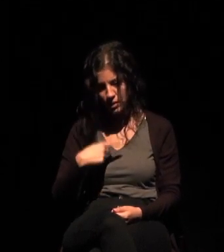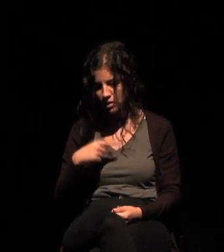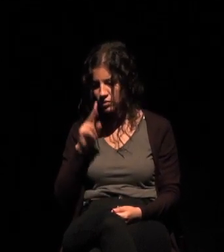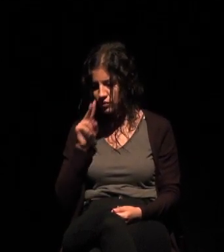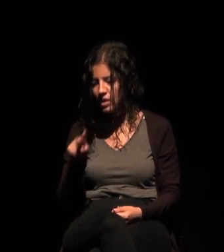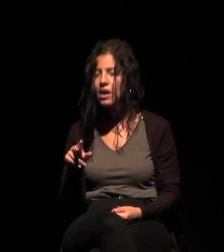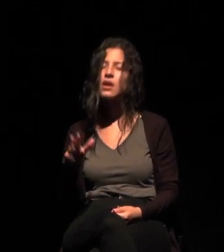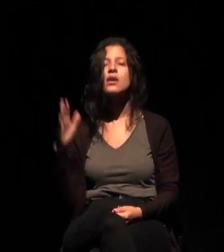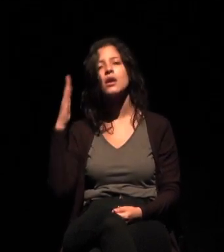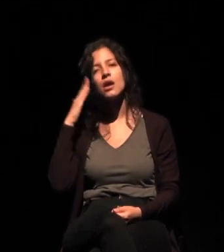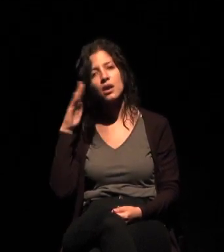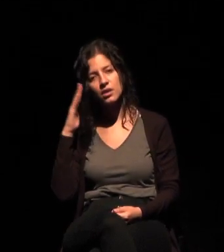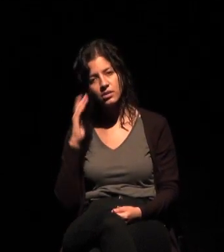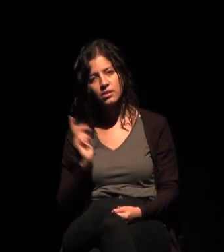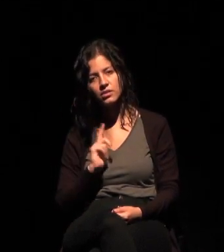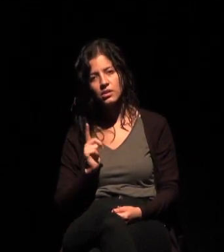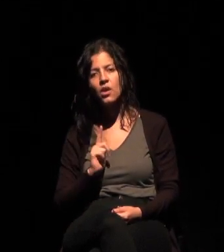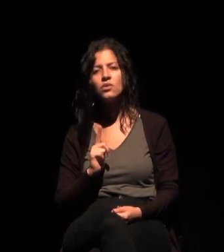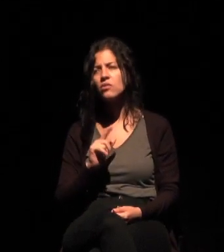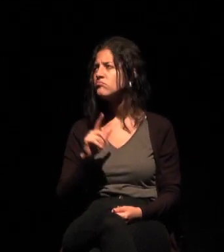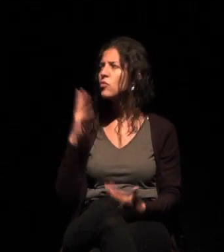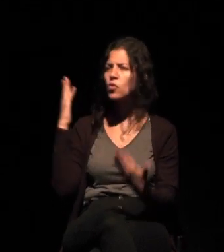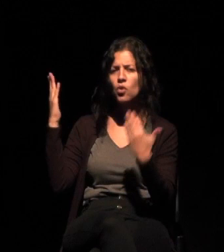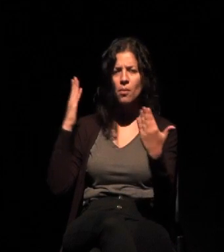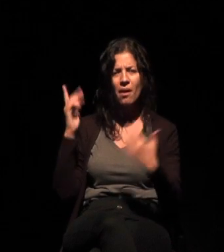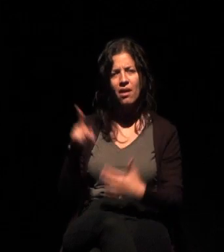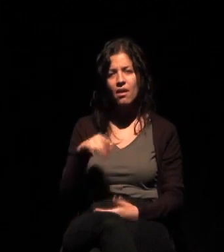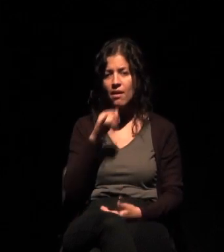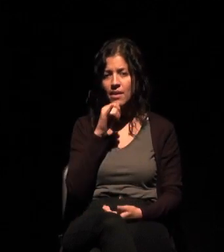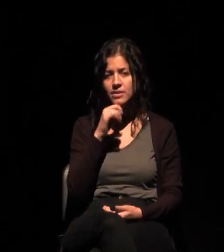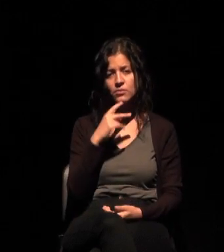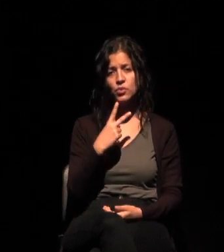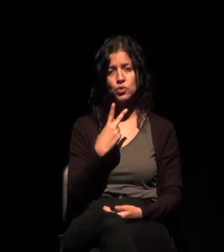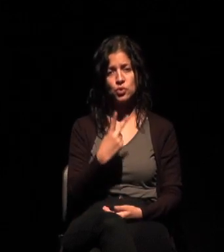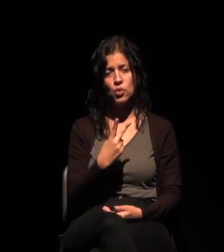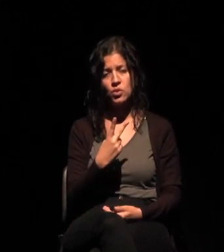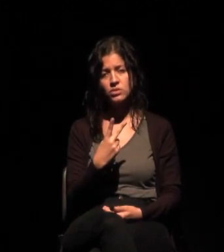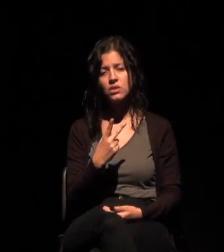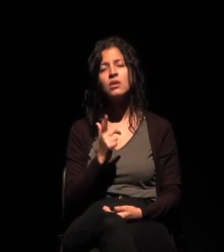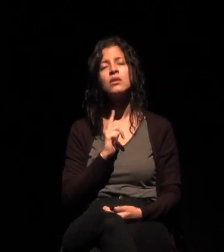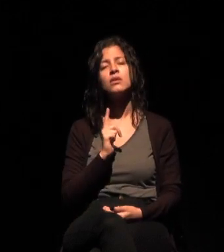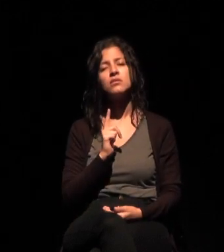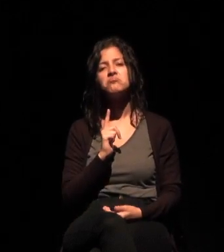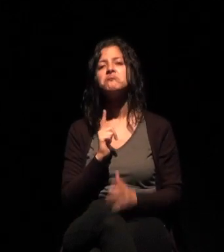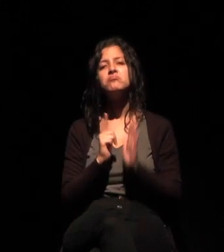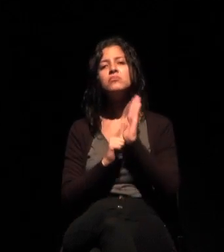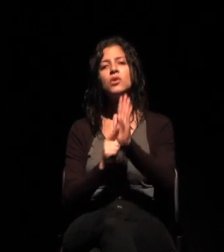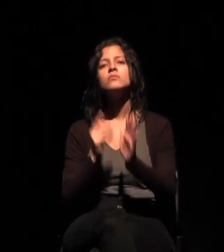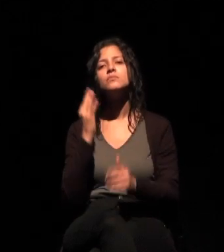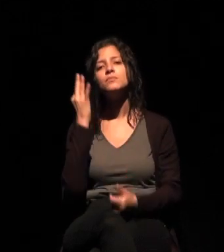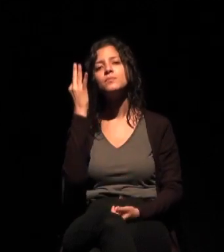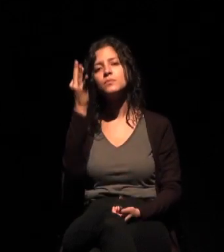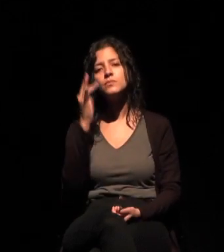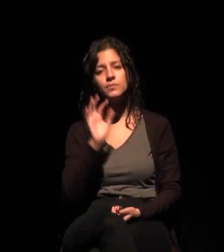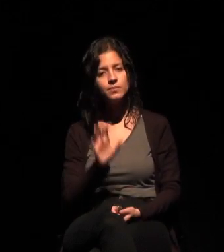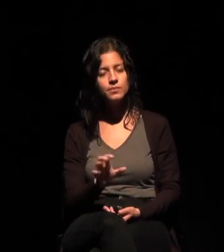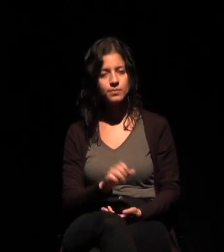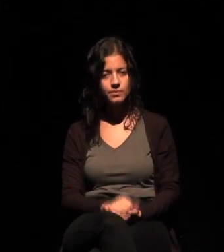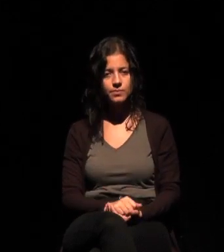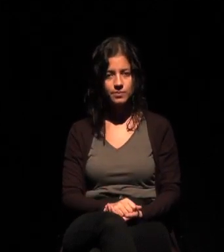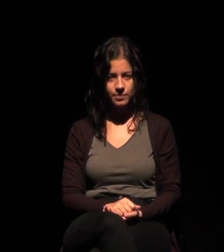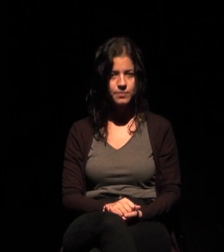então são exemplos dois exemplos aqui de situações que eu acho que apontam para o futuro acho que no futuro a gente vai ter